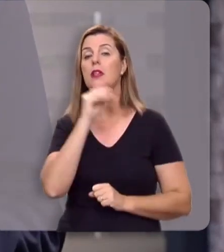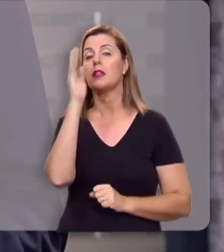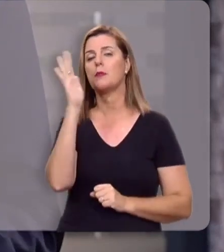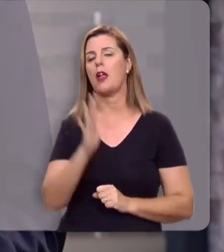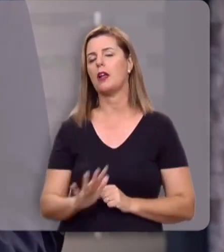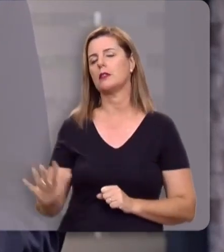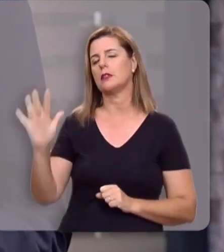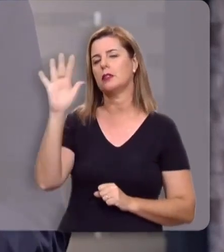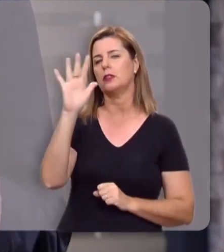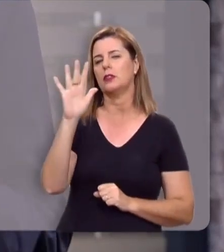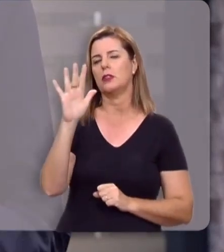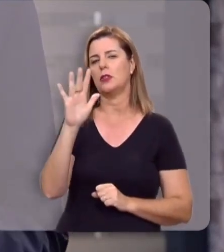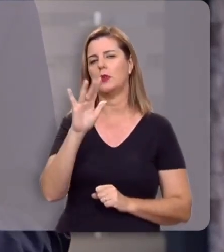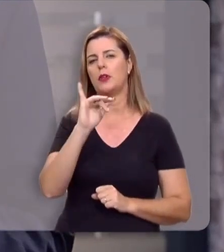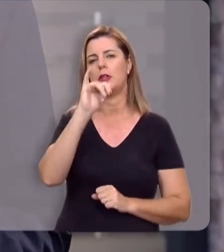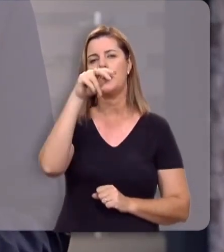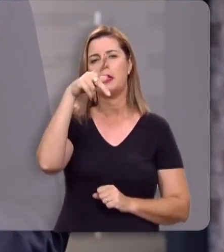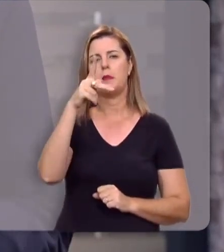Brasil,